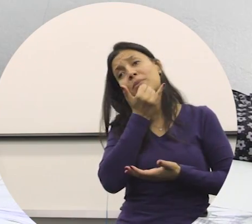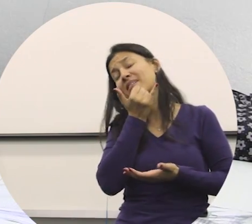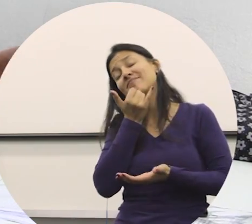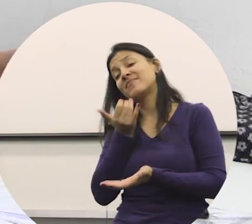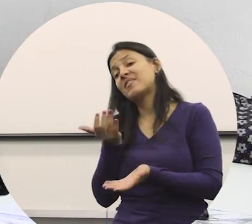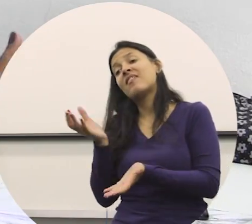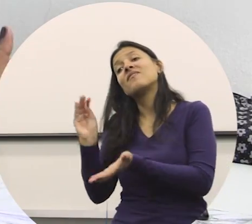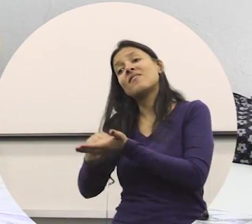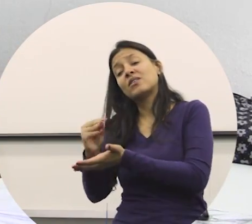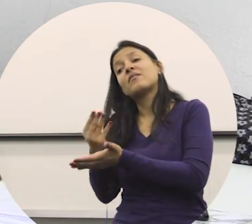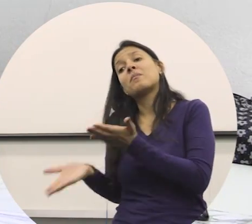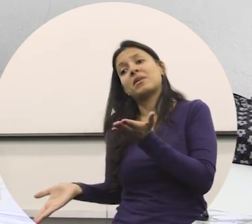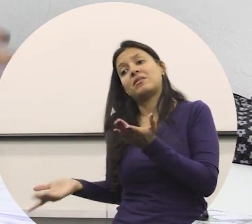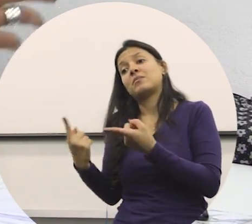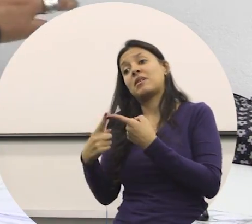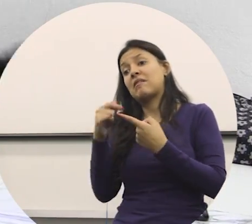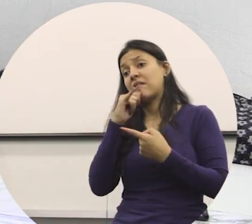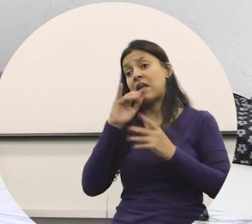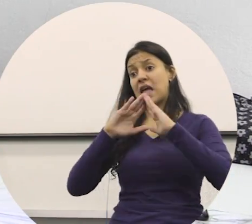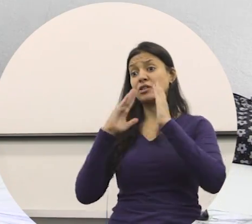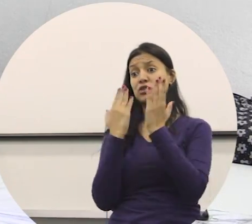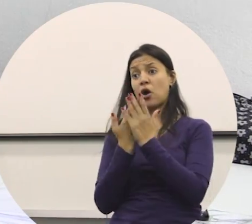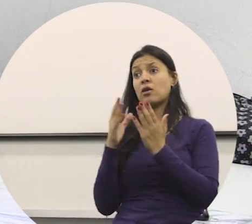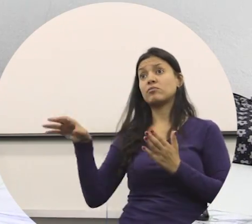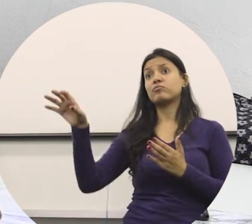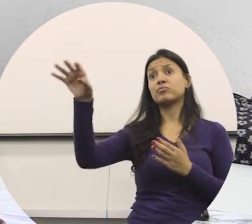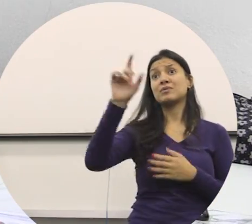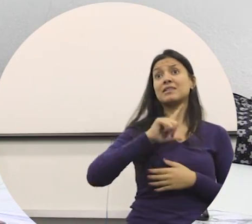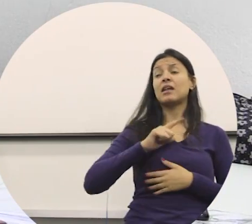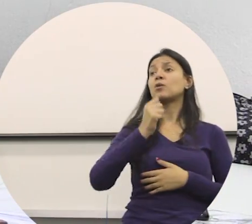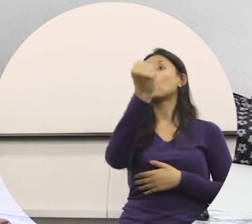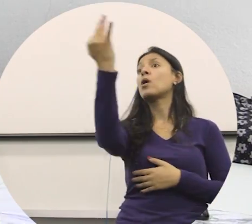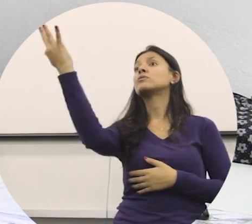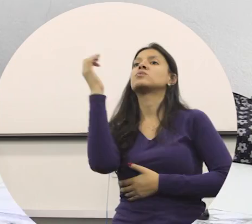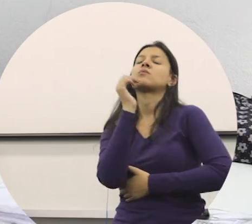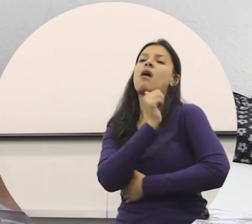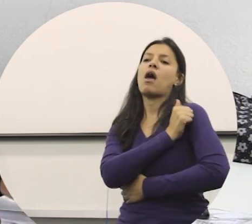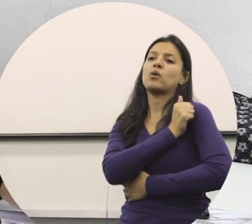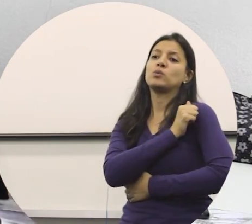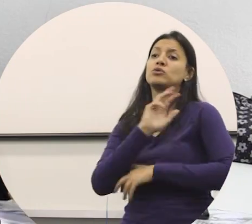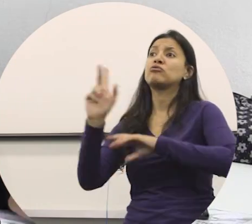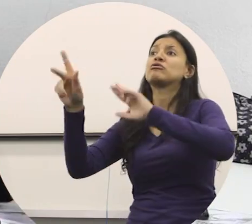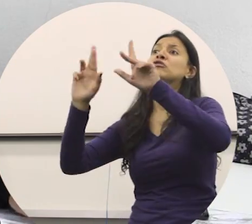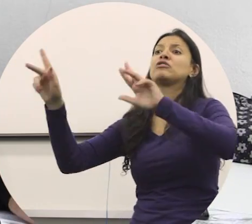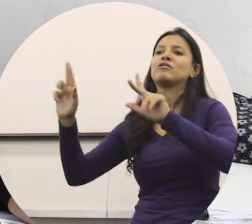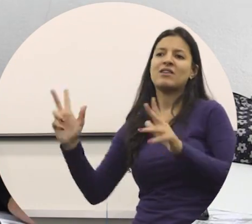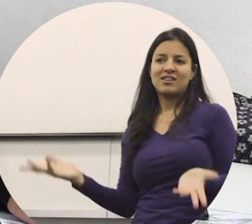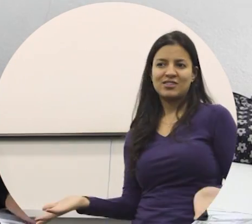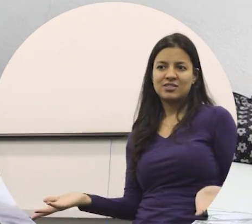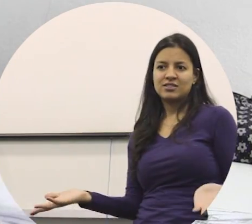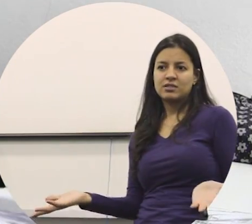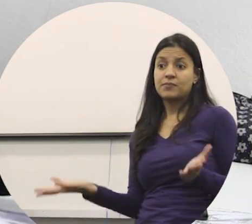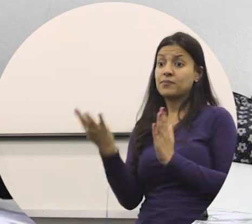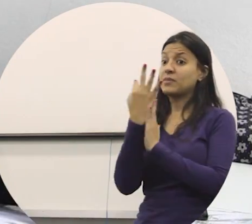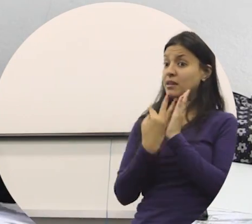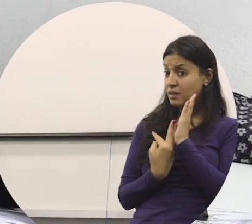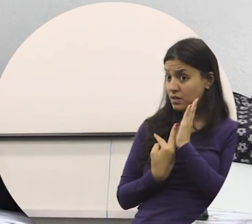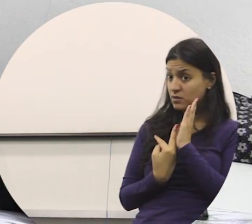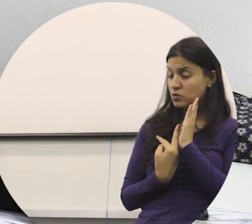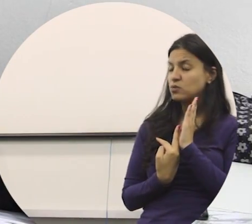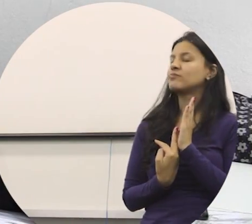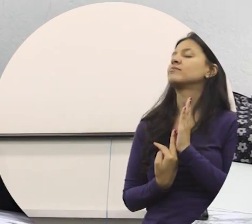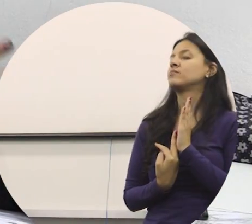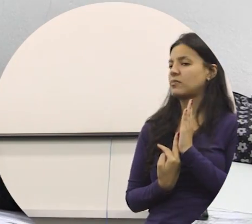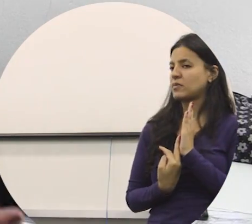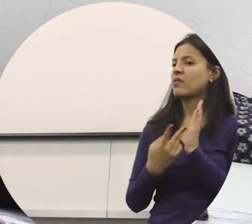você, numa rede, que atende X ou Y sujeito. Não é? No texto que você trouxe, a gente tem